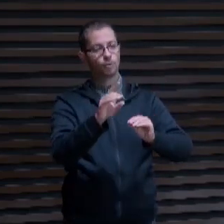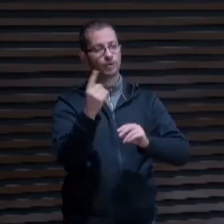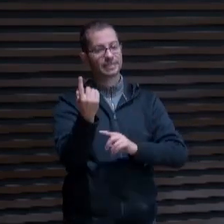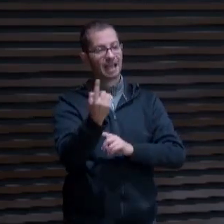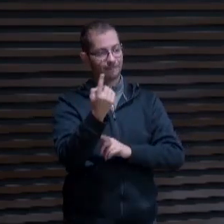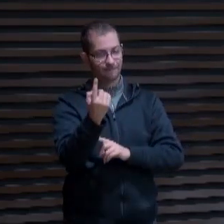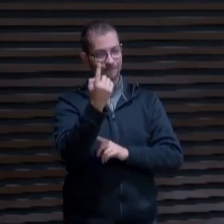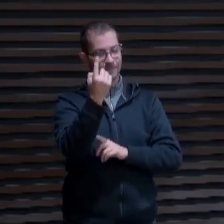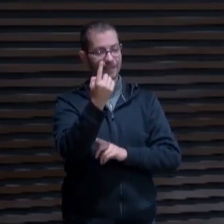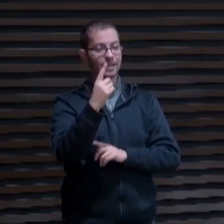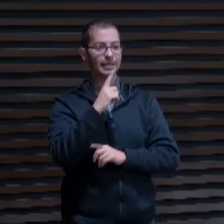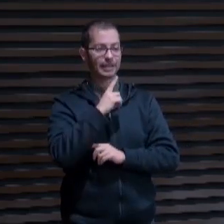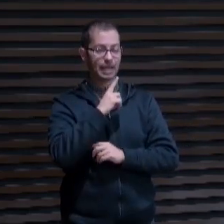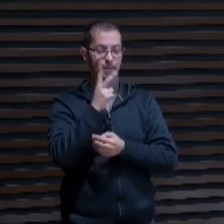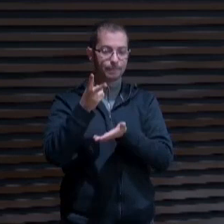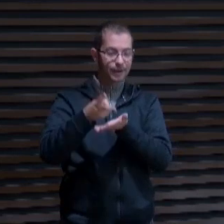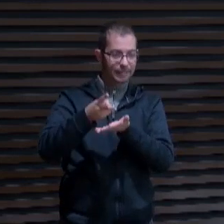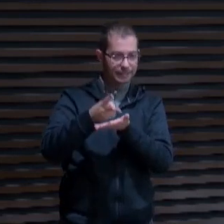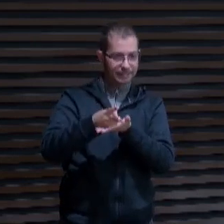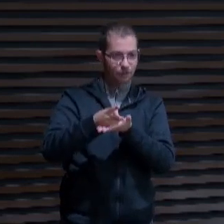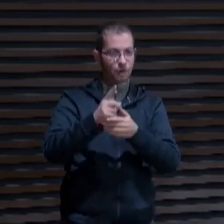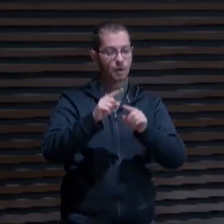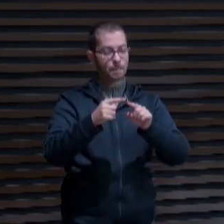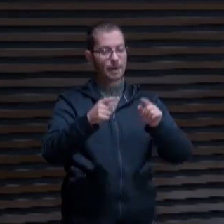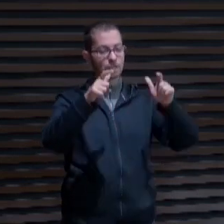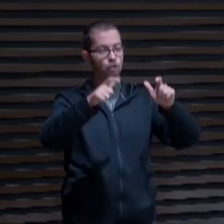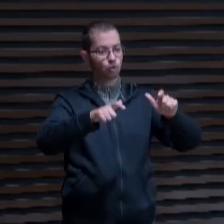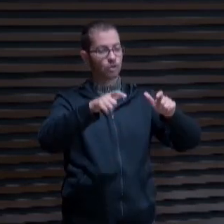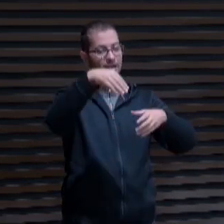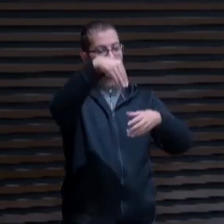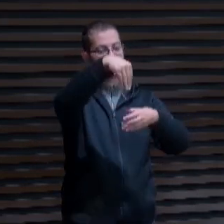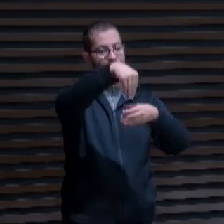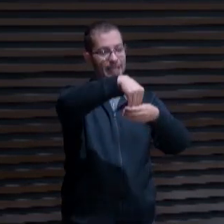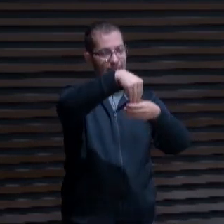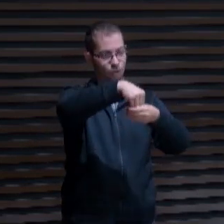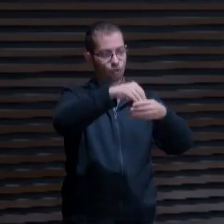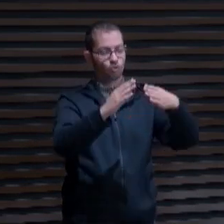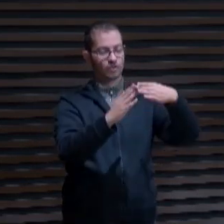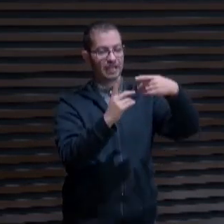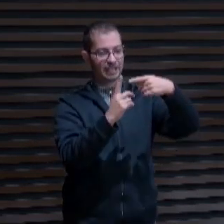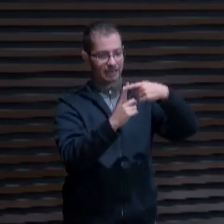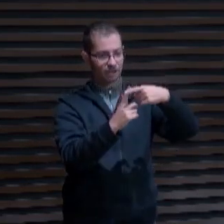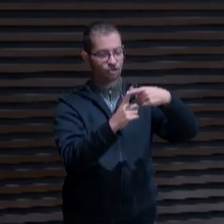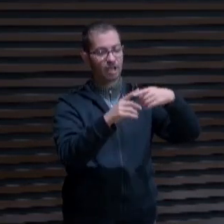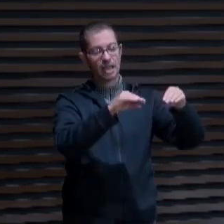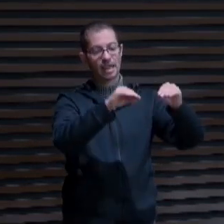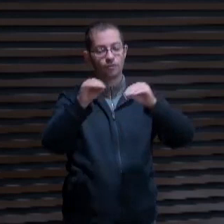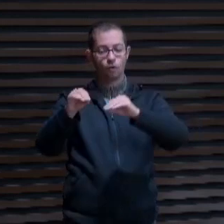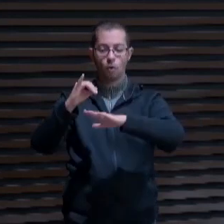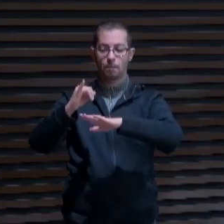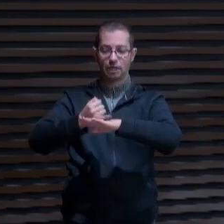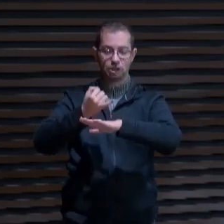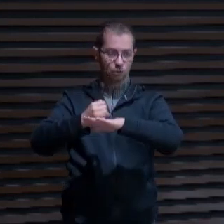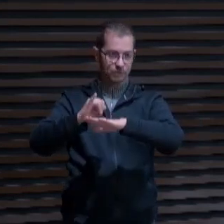E ali permaneceu. Mas a arca que ficava dentro do tabernáculo, ele trouxe para Jerusalém.